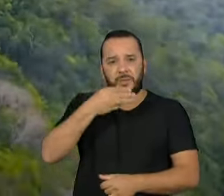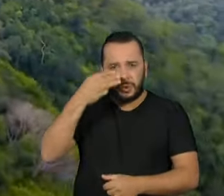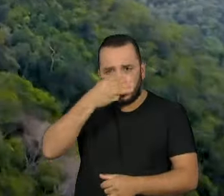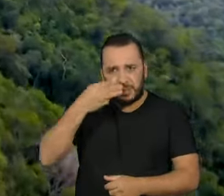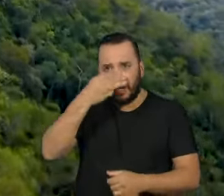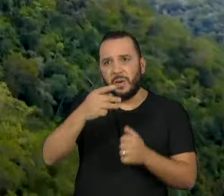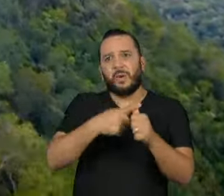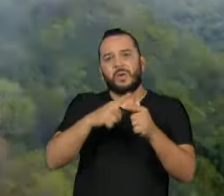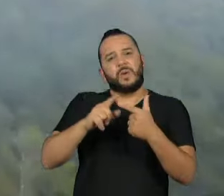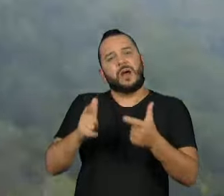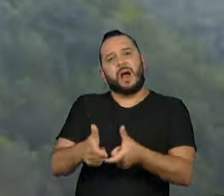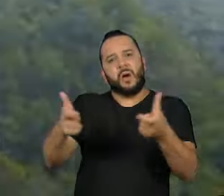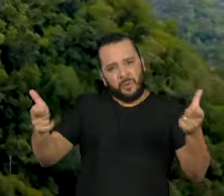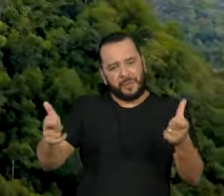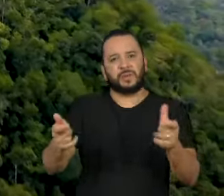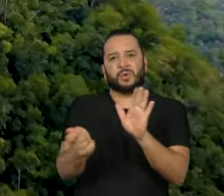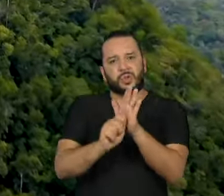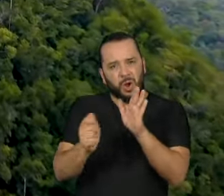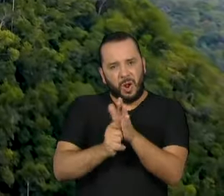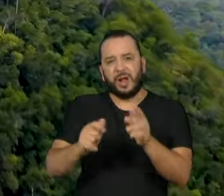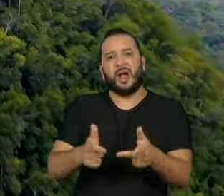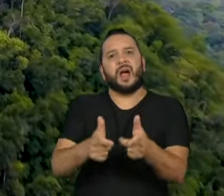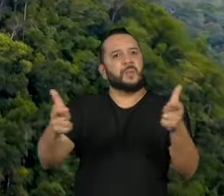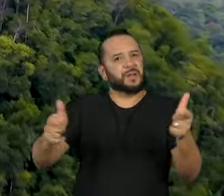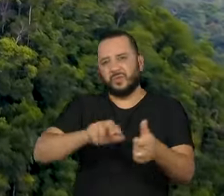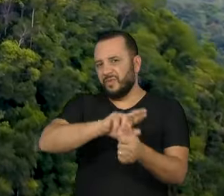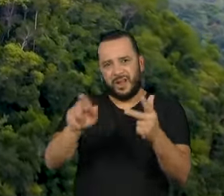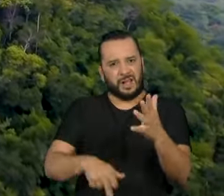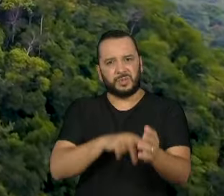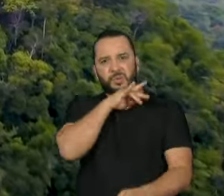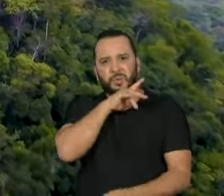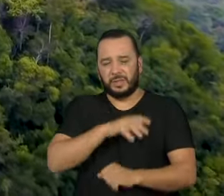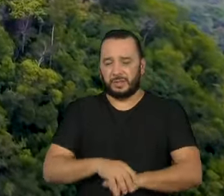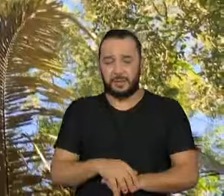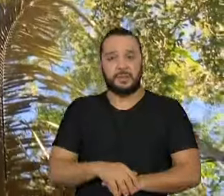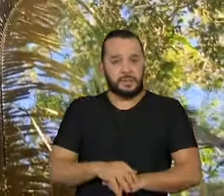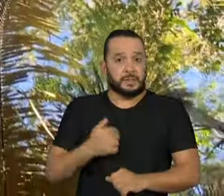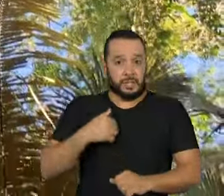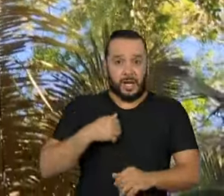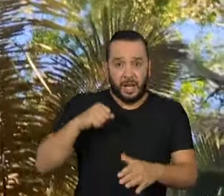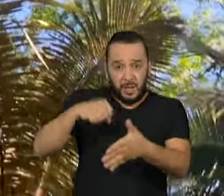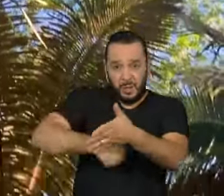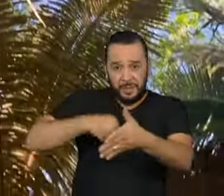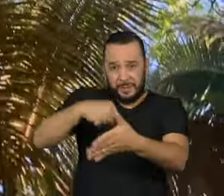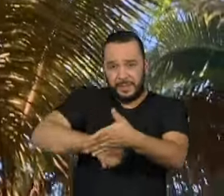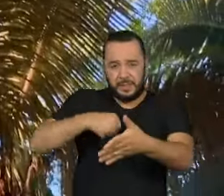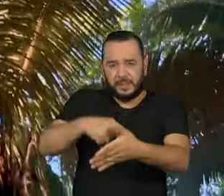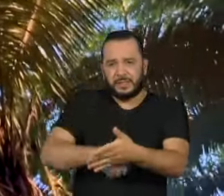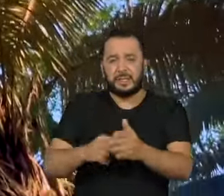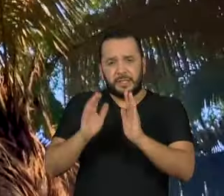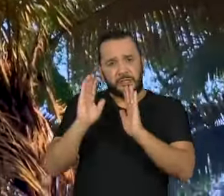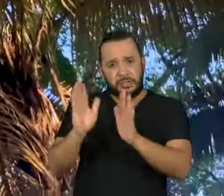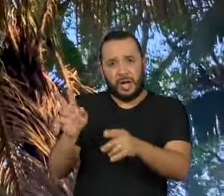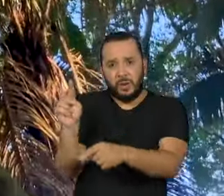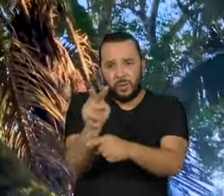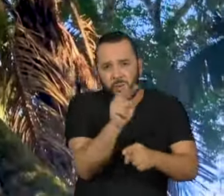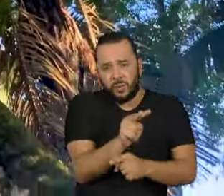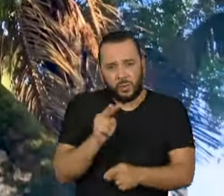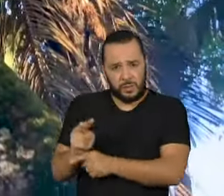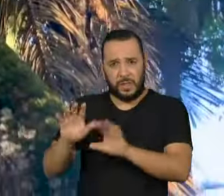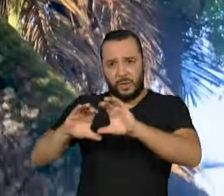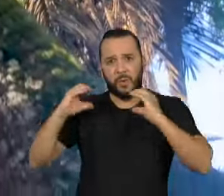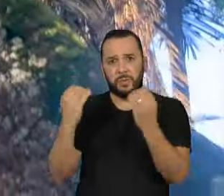Ambientalistas, pesquisadores e lideranças das comunidades tradicionais reclamam que não foram consultados sobre o projeto